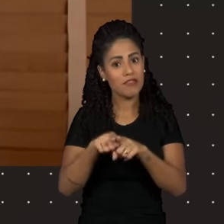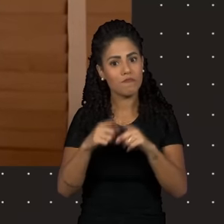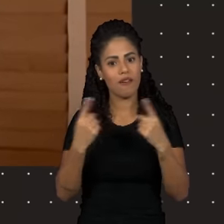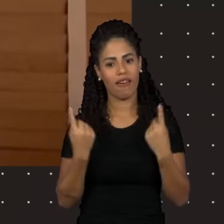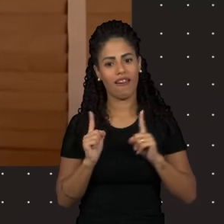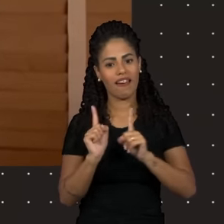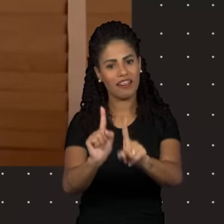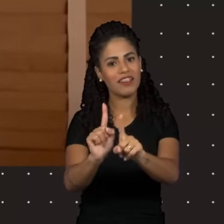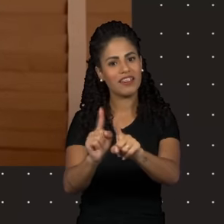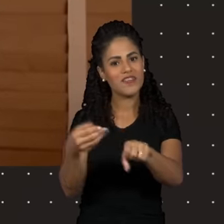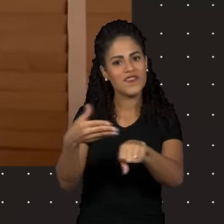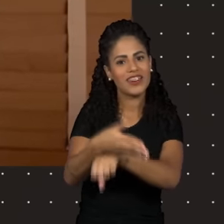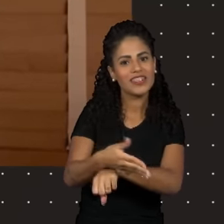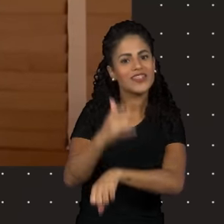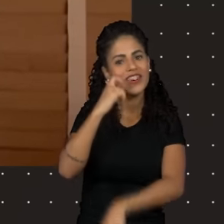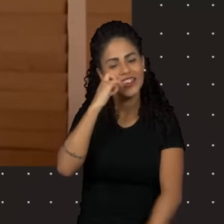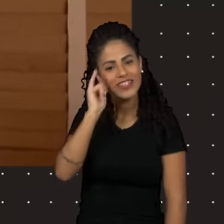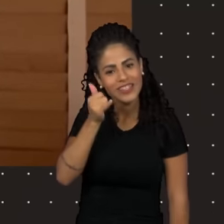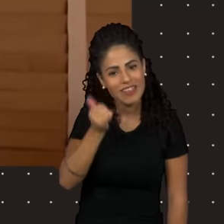falar isso